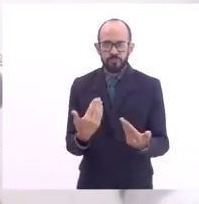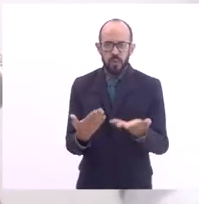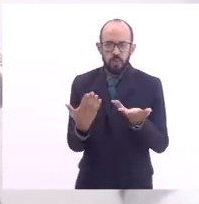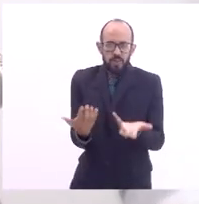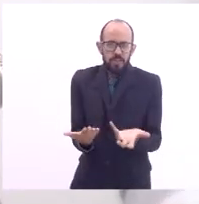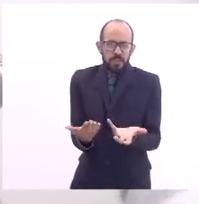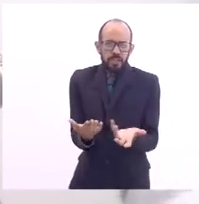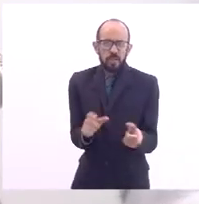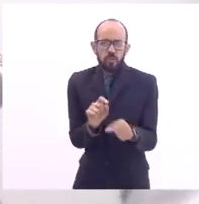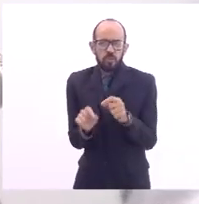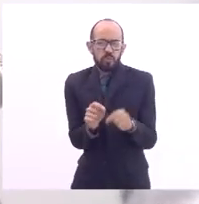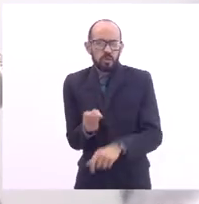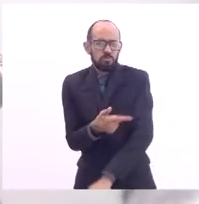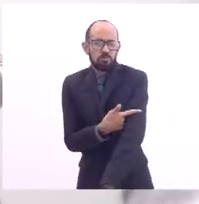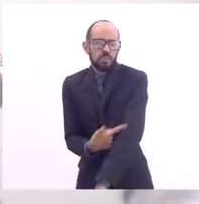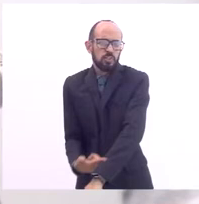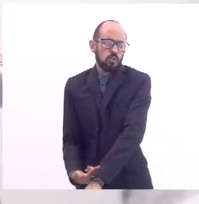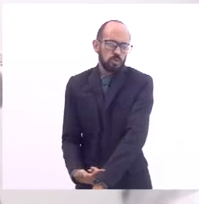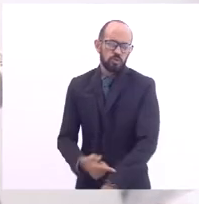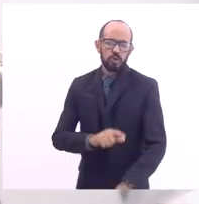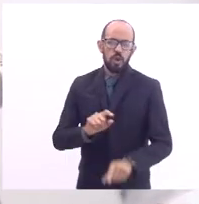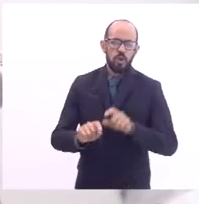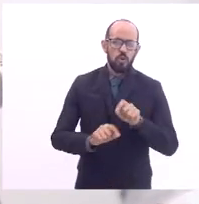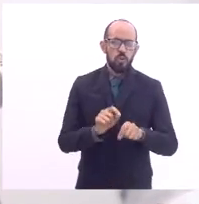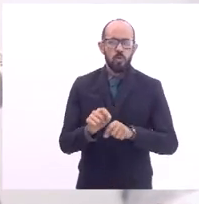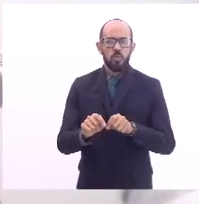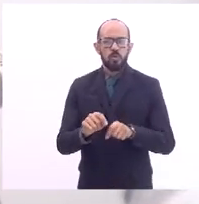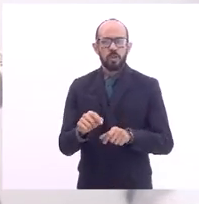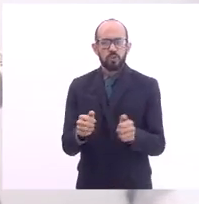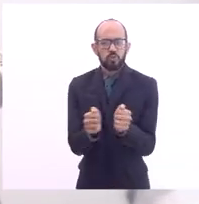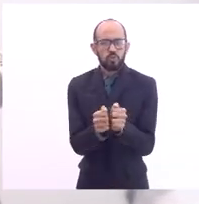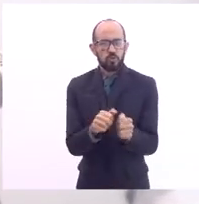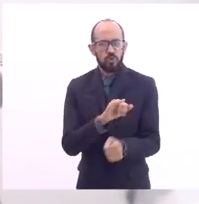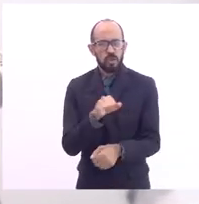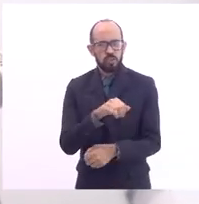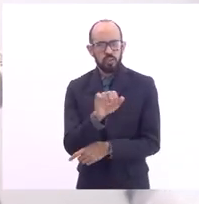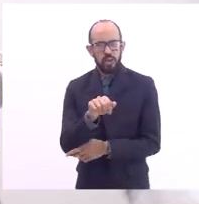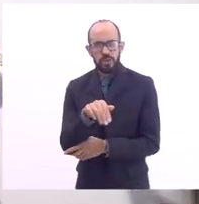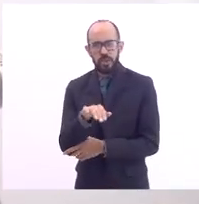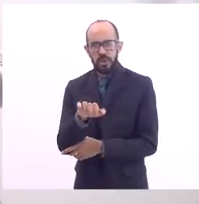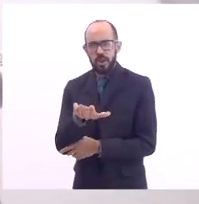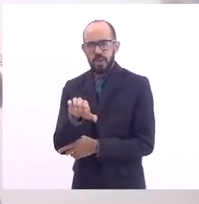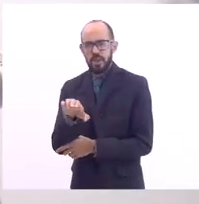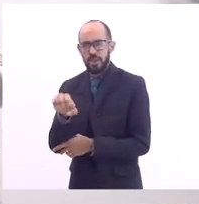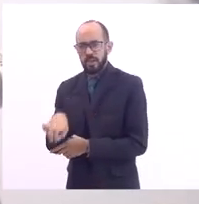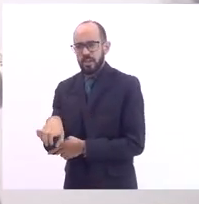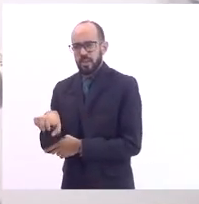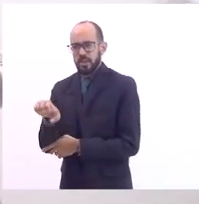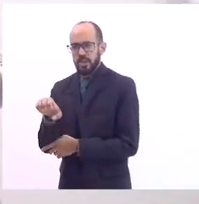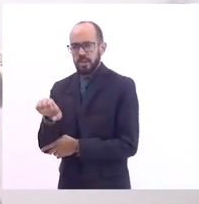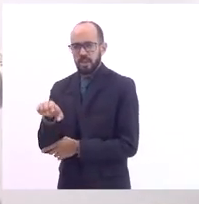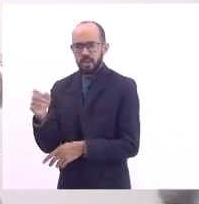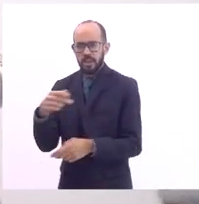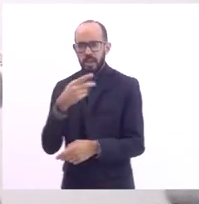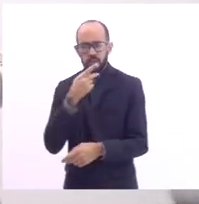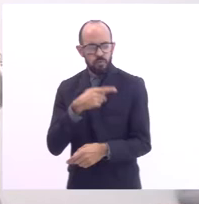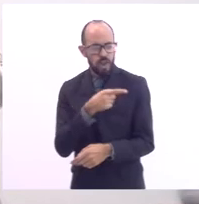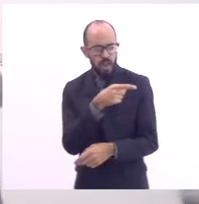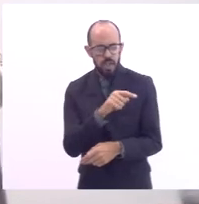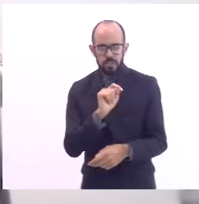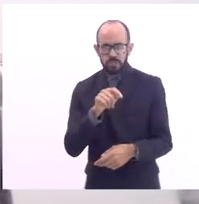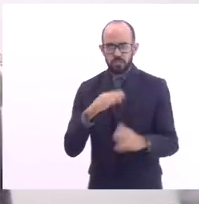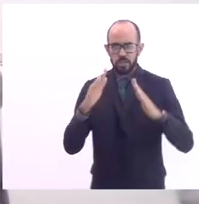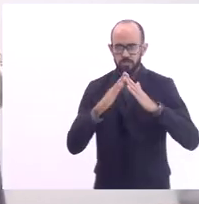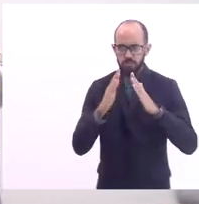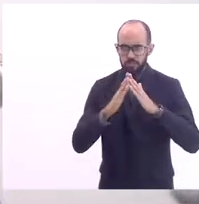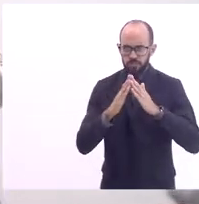muito cordial aqui, a nossa Jaqueline, representando a ANEEL, que ela falasse para os moradores do Jardim